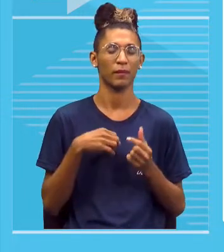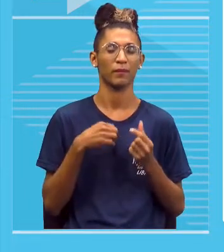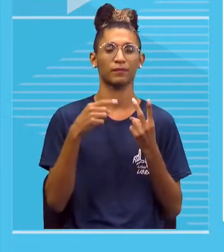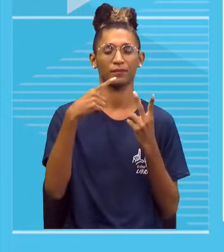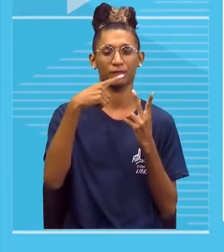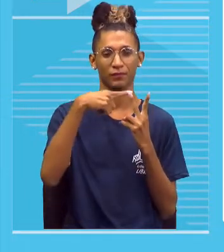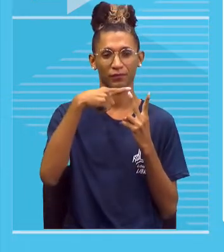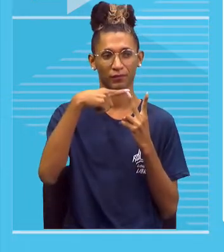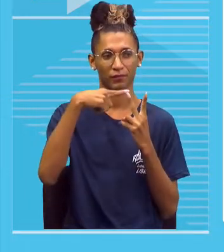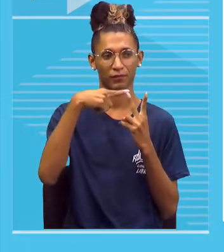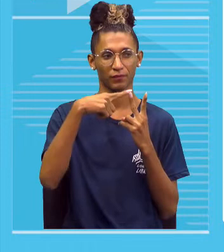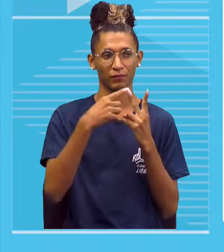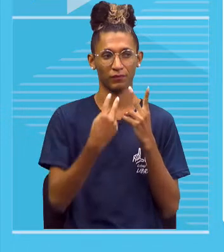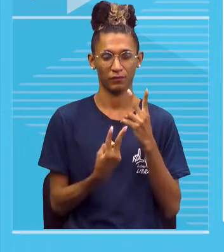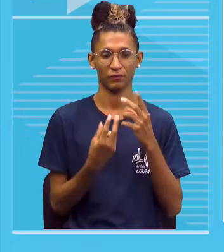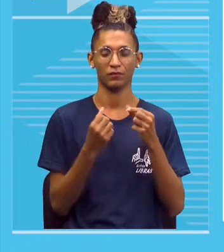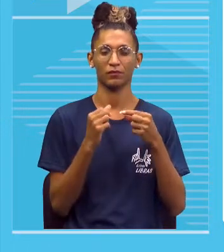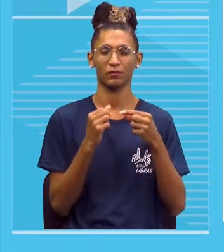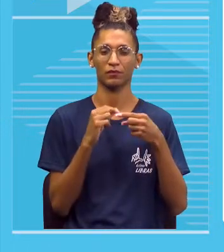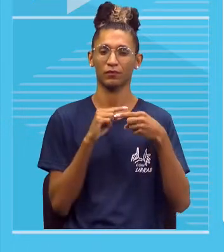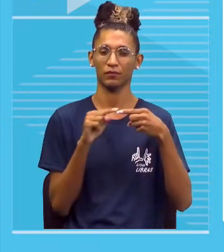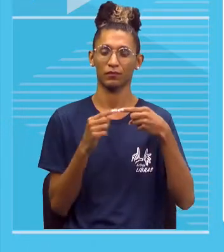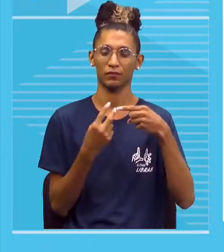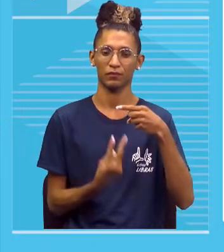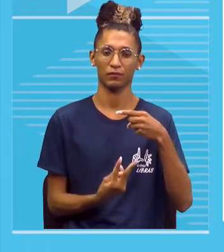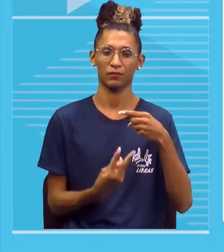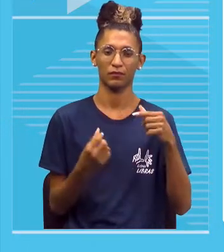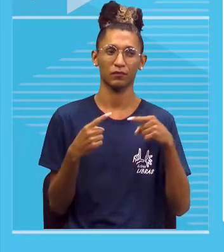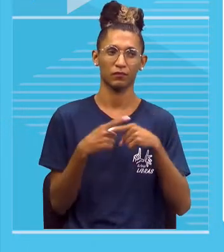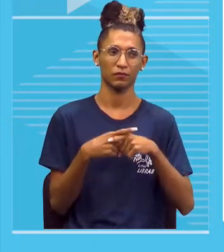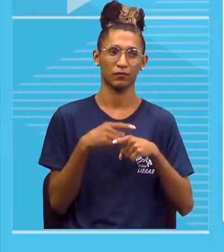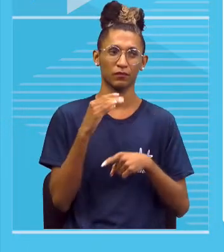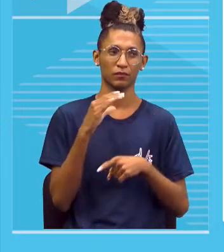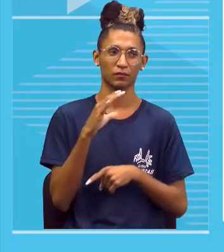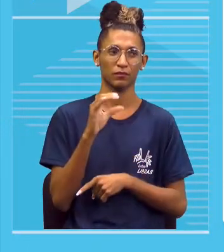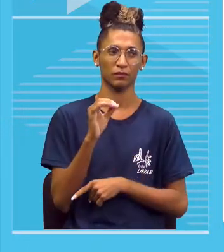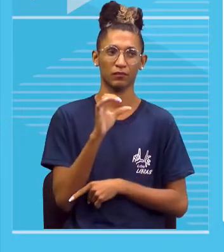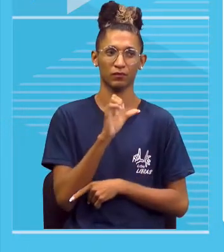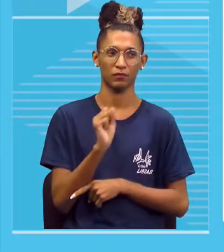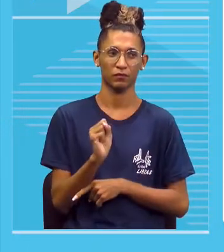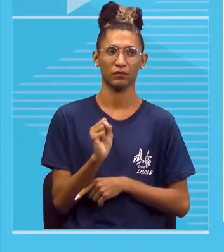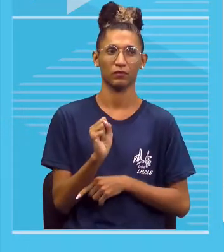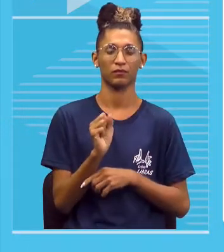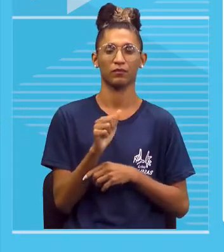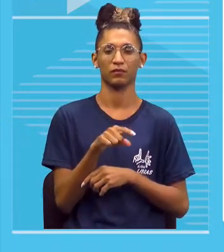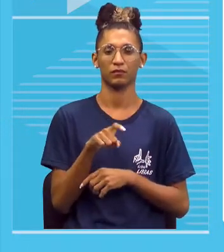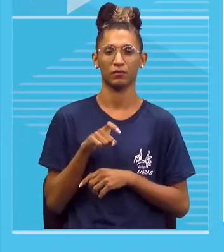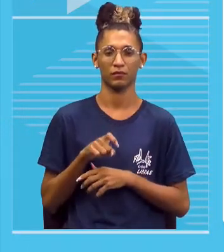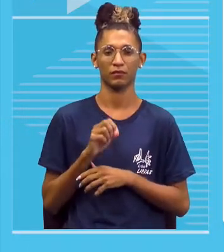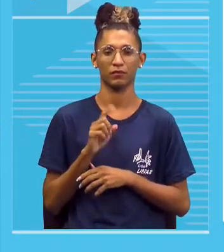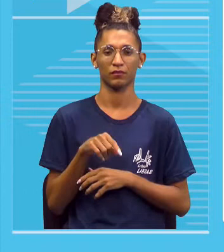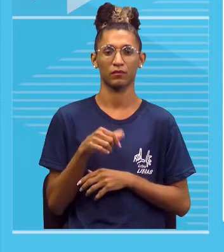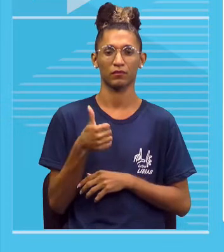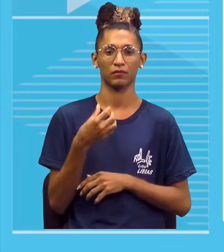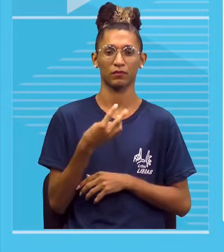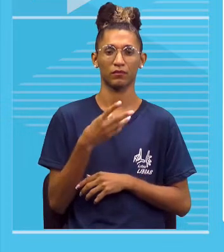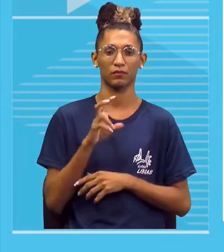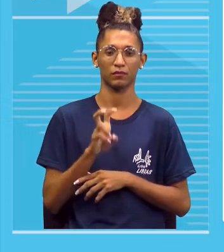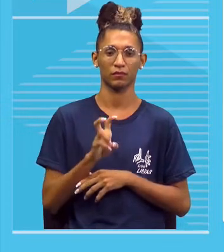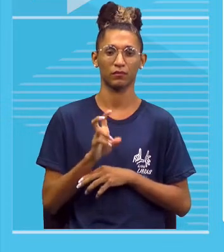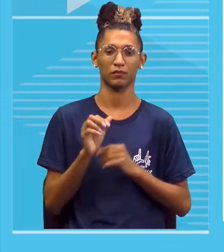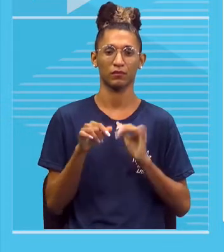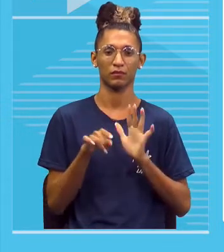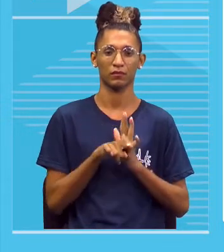2 x o cosseno de x ó O que é o cosseno de 135 né